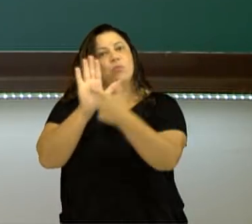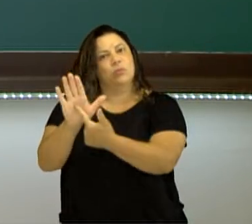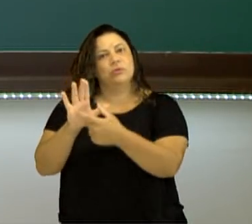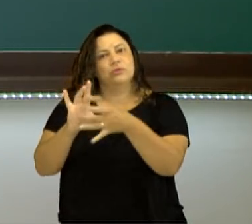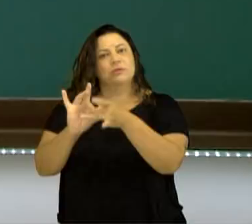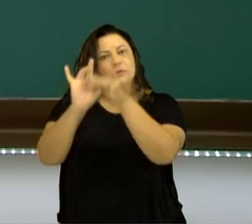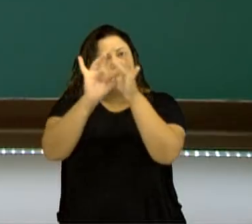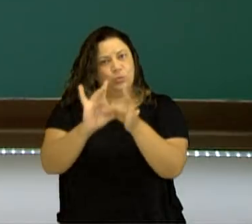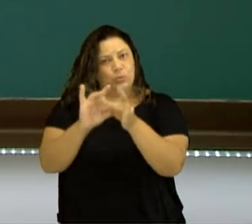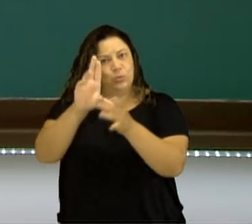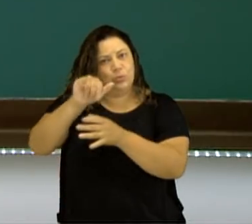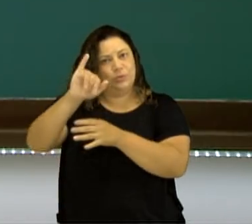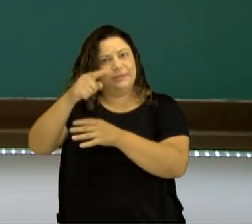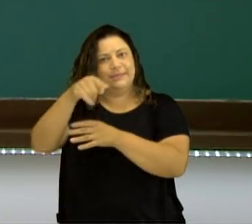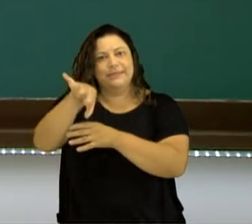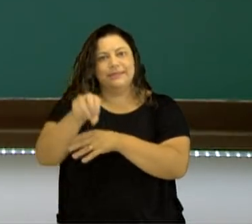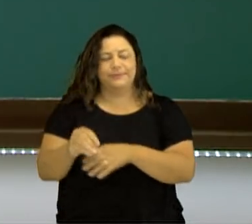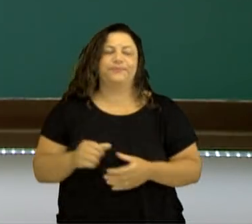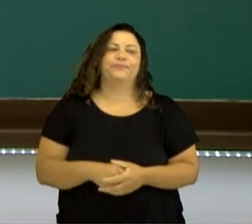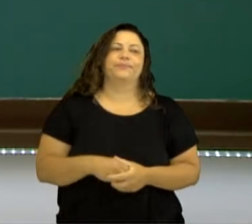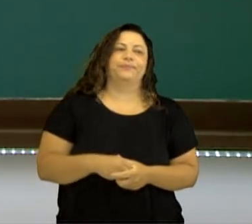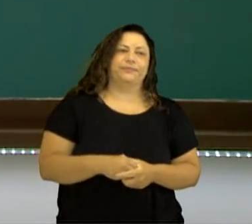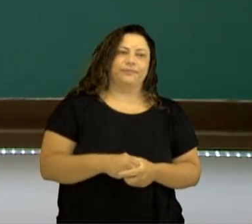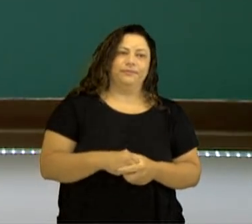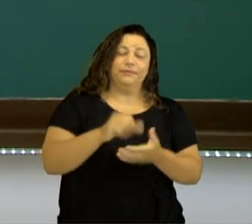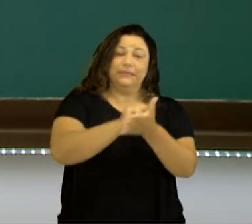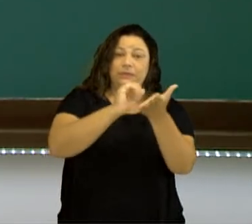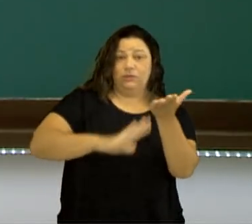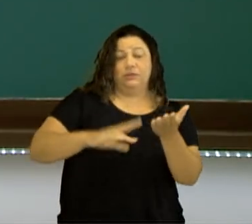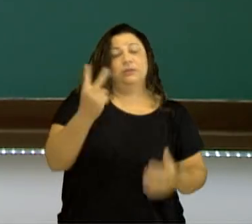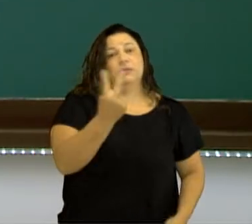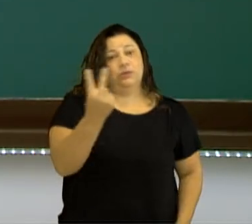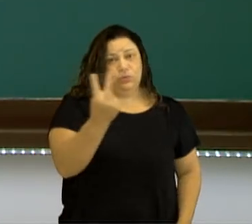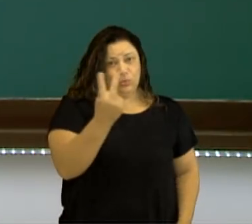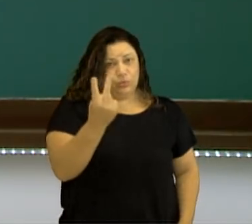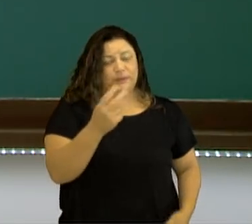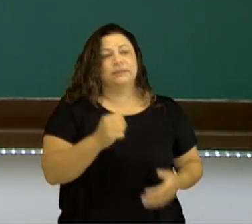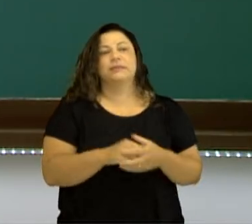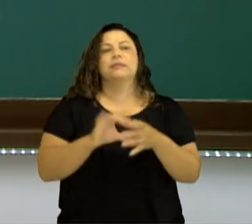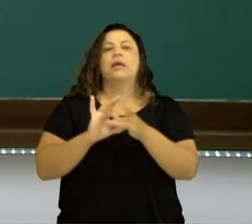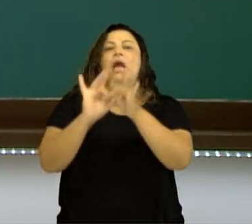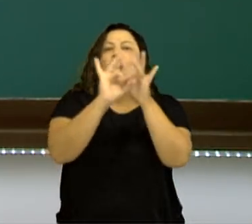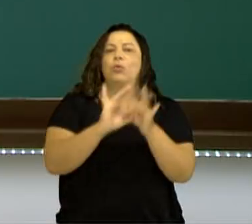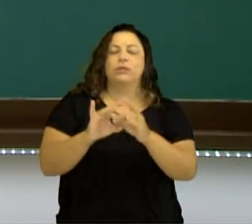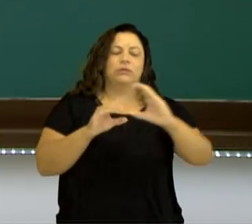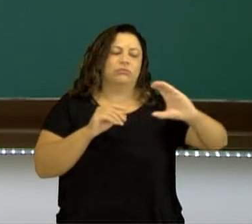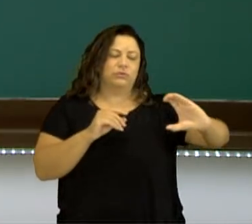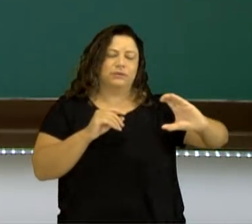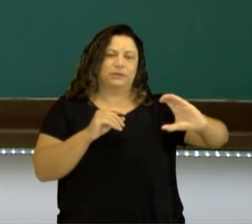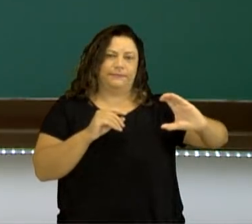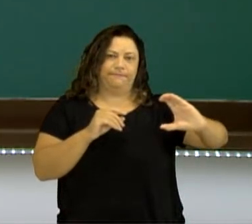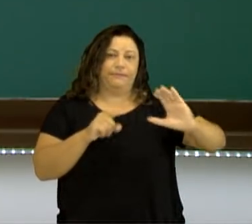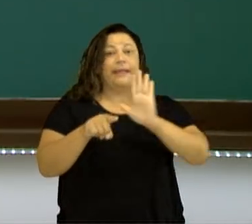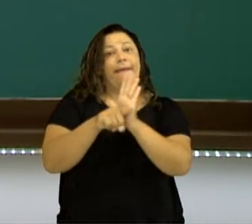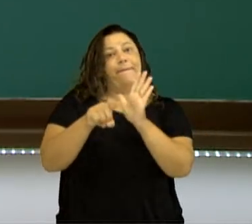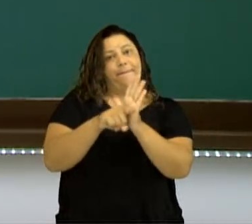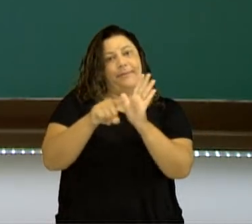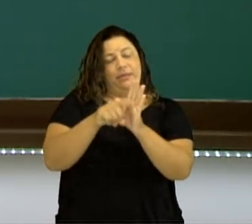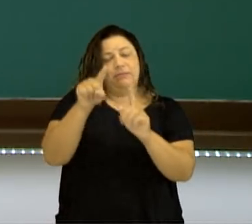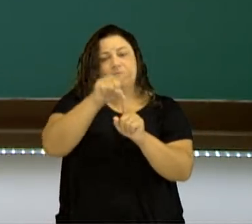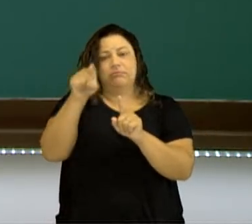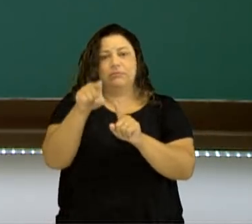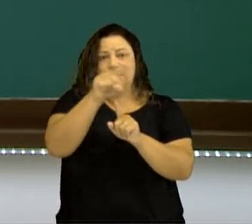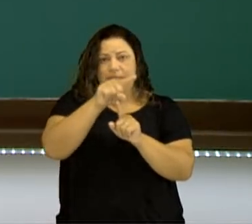exercício 2, mostre então a união entre desses dois intervalos. O C do menos infinito até o